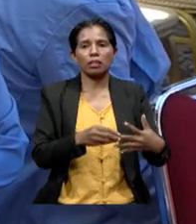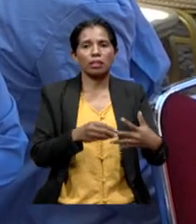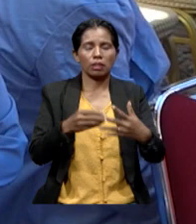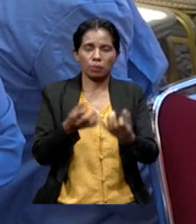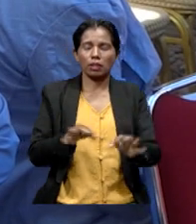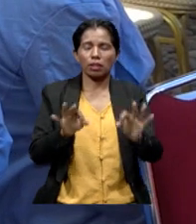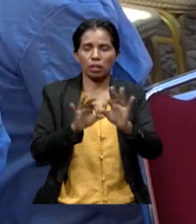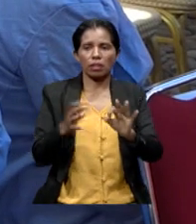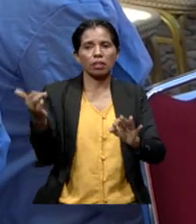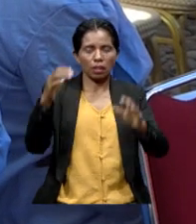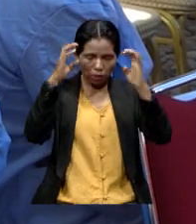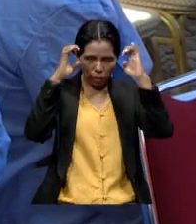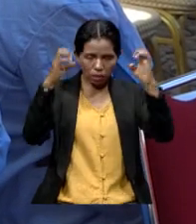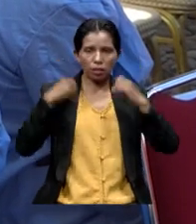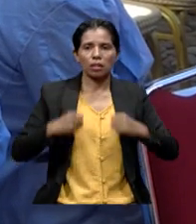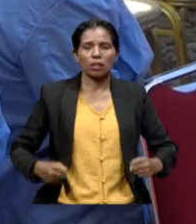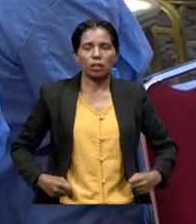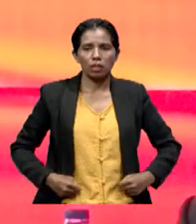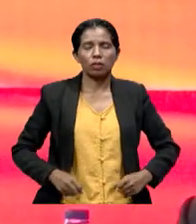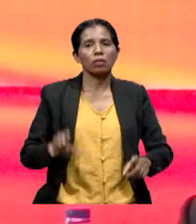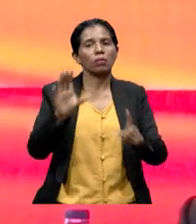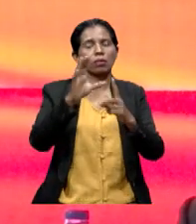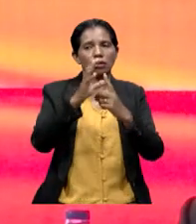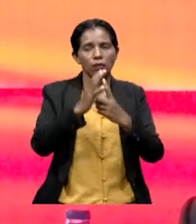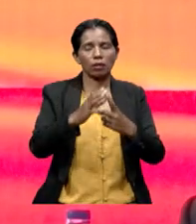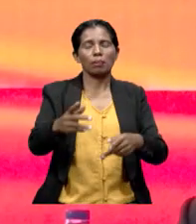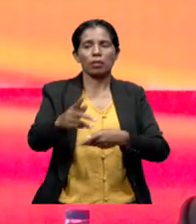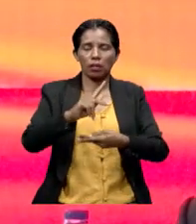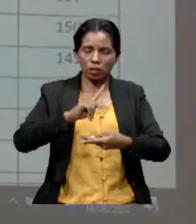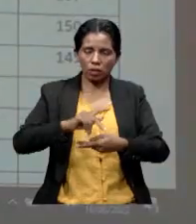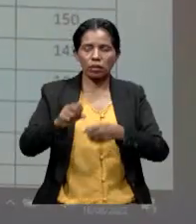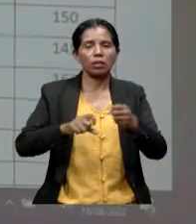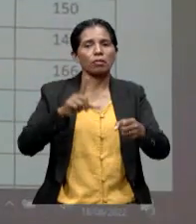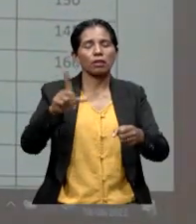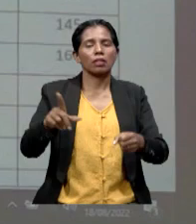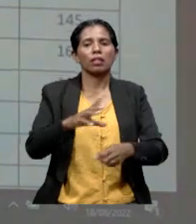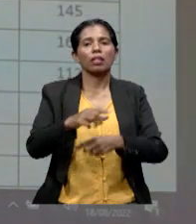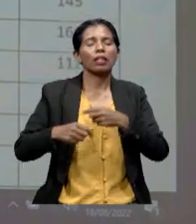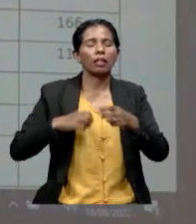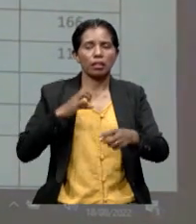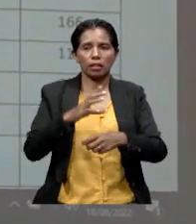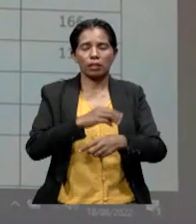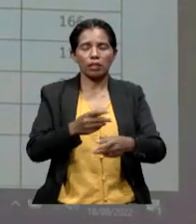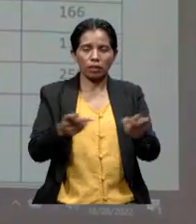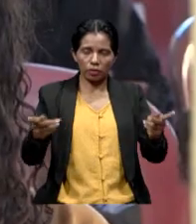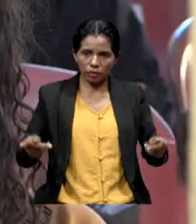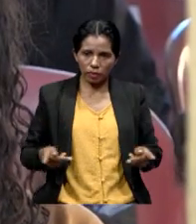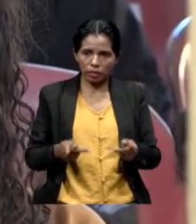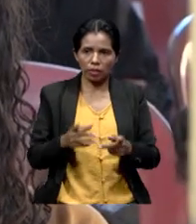Macanesan, educação, saúde, cultura, proteção civil, energia, ambiente, terras